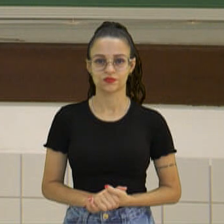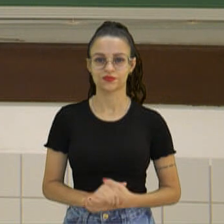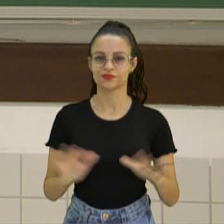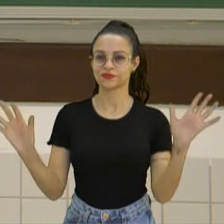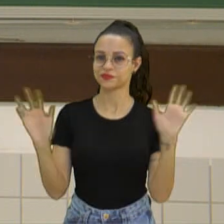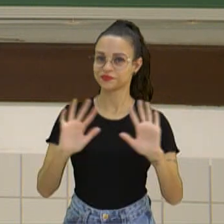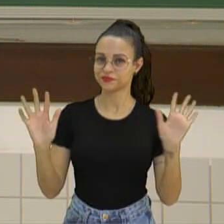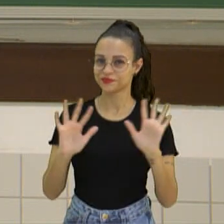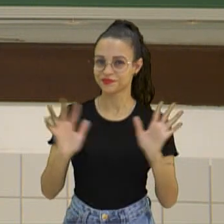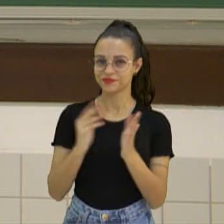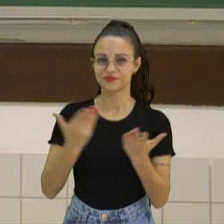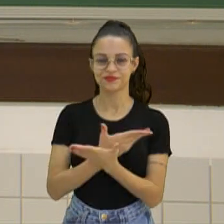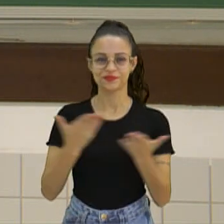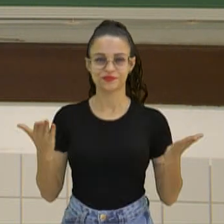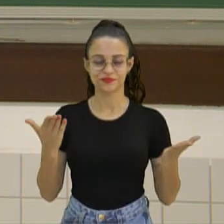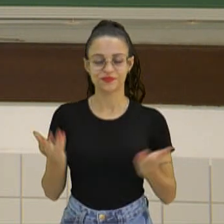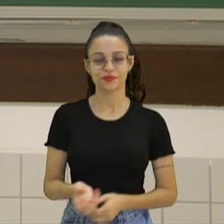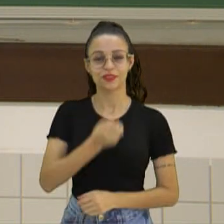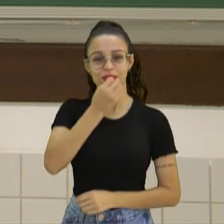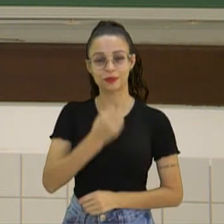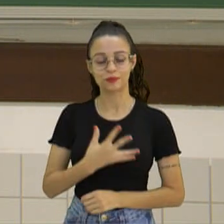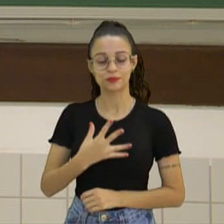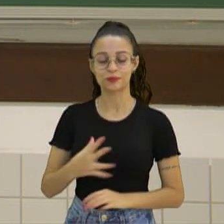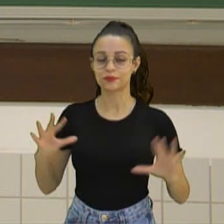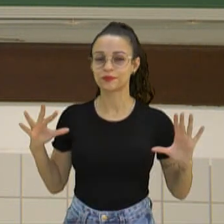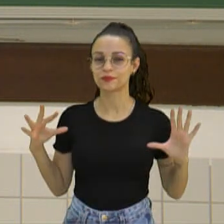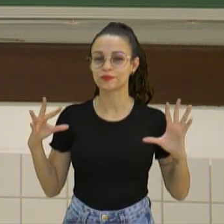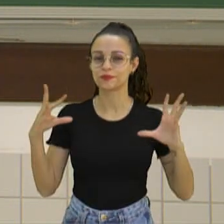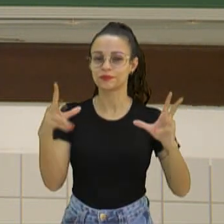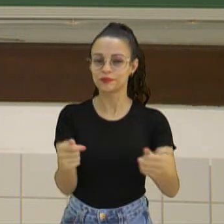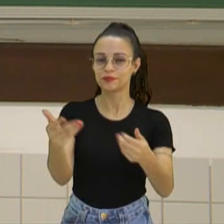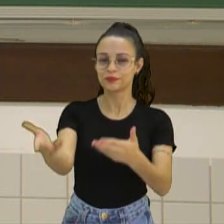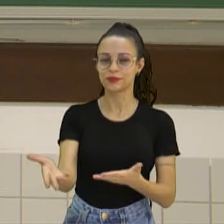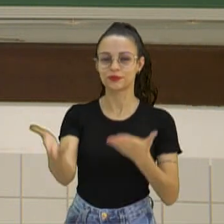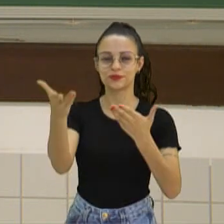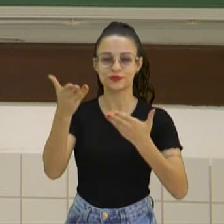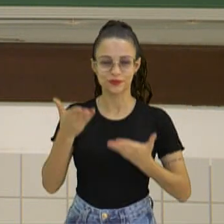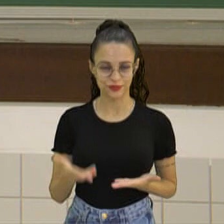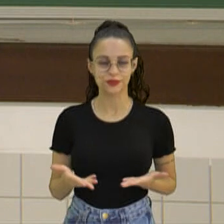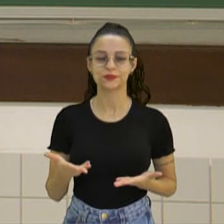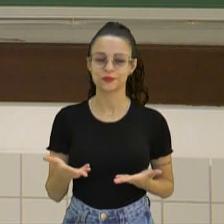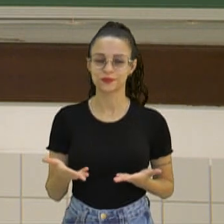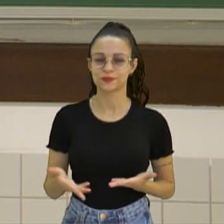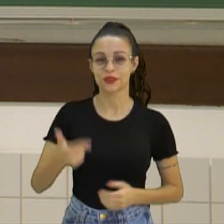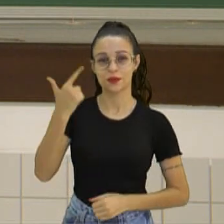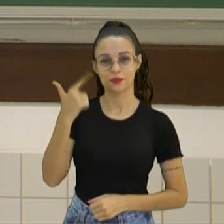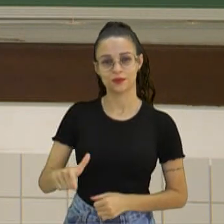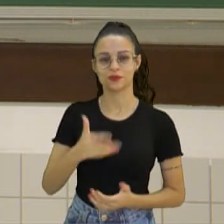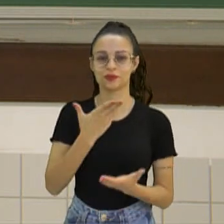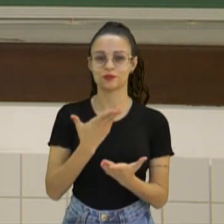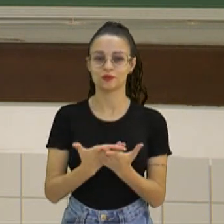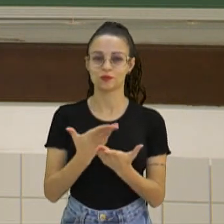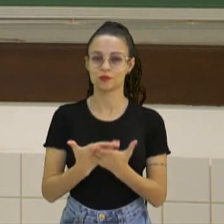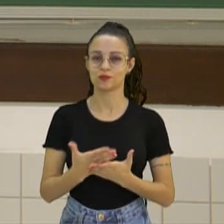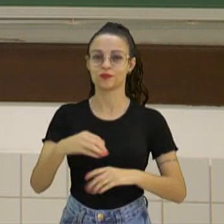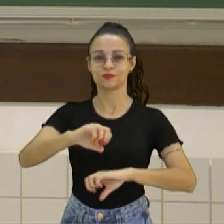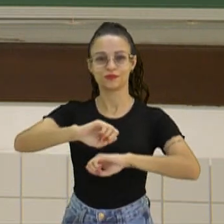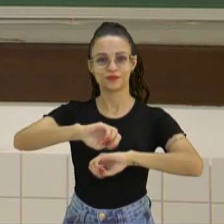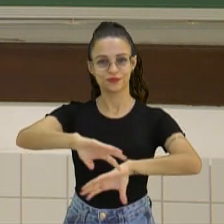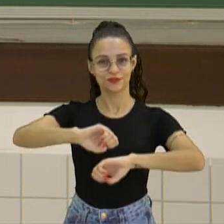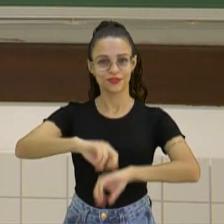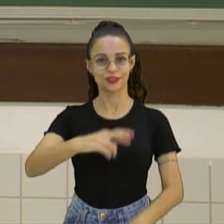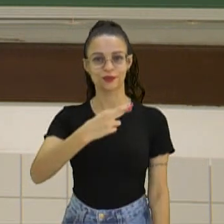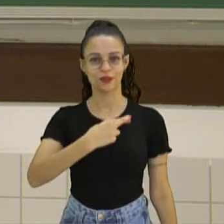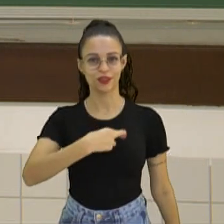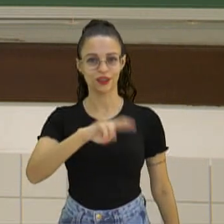Olá sejam todos e todas muito bem-vindos e bem-vindas a mais uma aula de